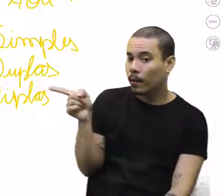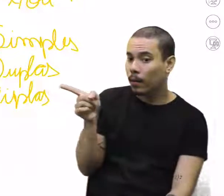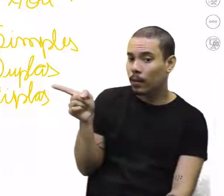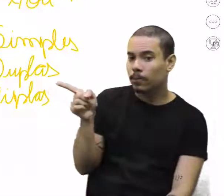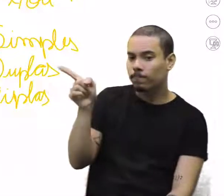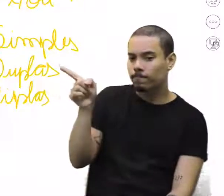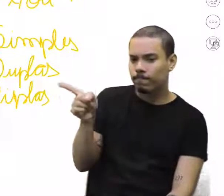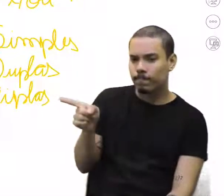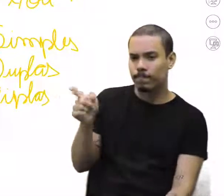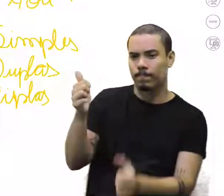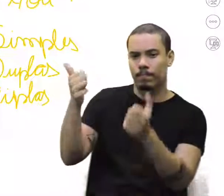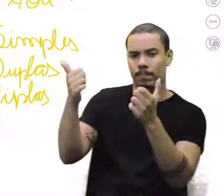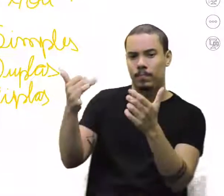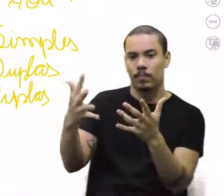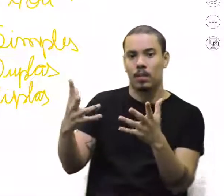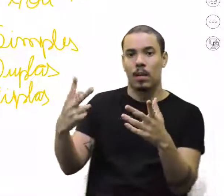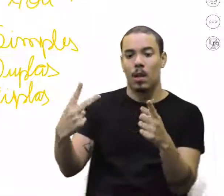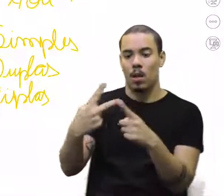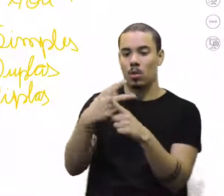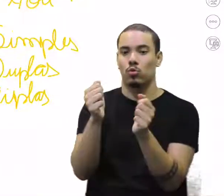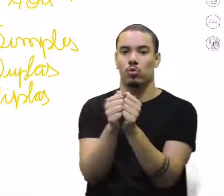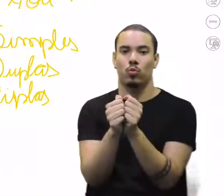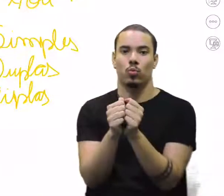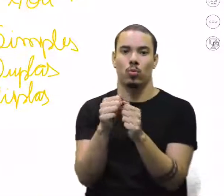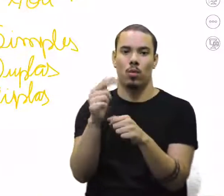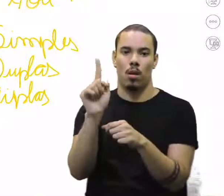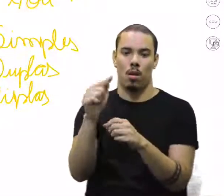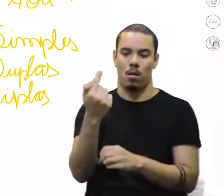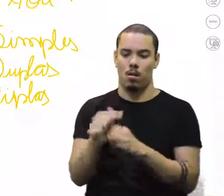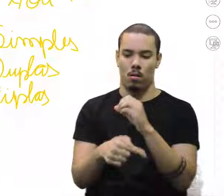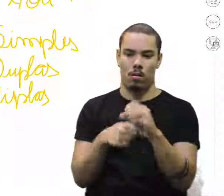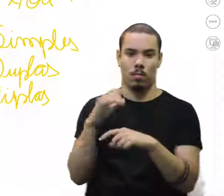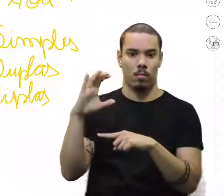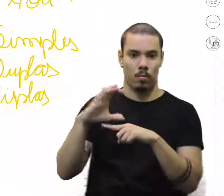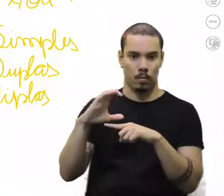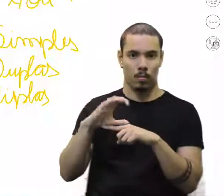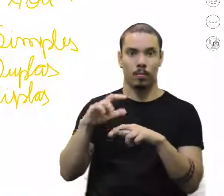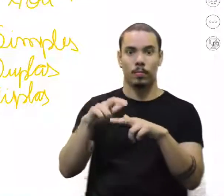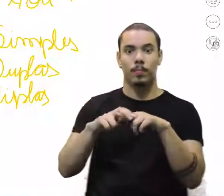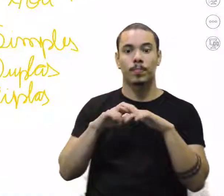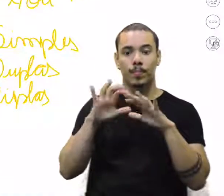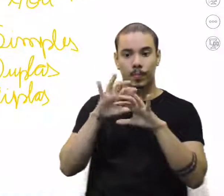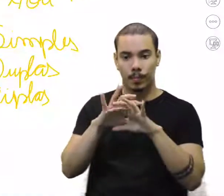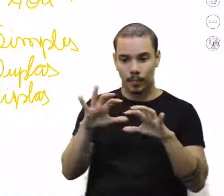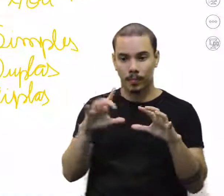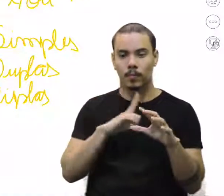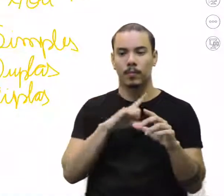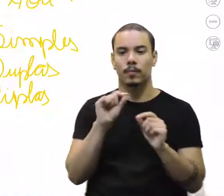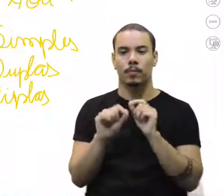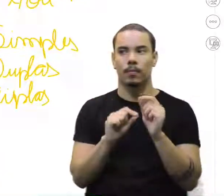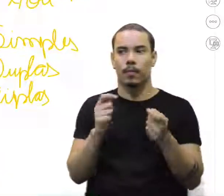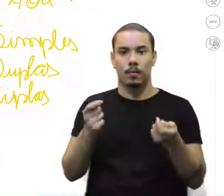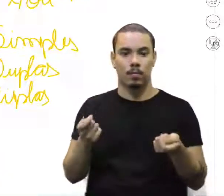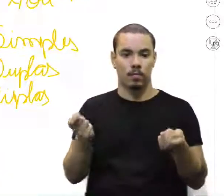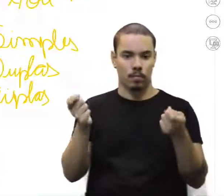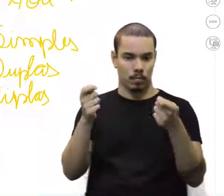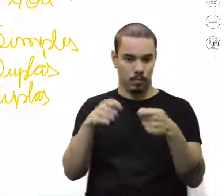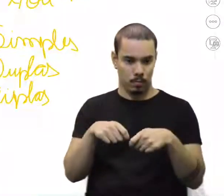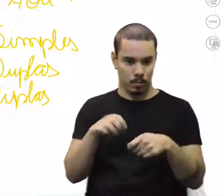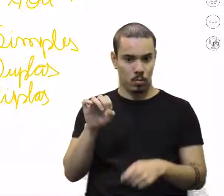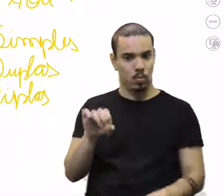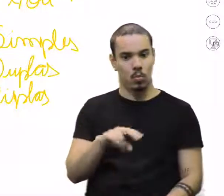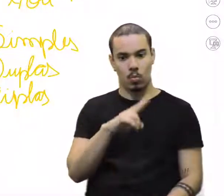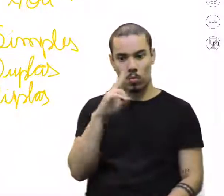das ligações entre átomos de carbono, tá? E com relação à natureza dos átomos, as cadeias podem ser